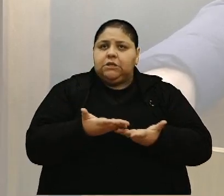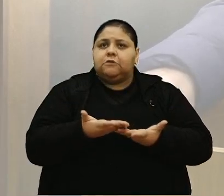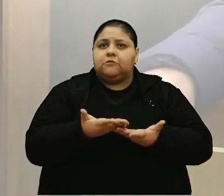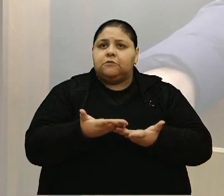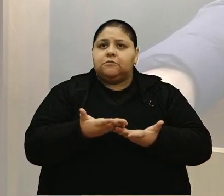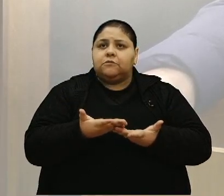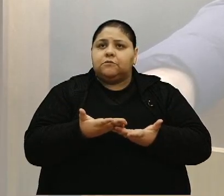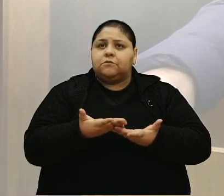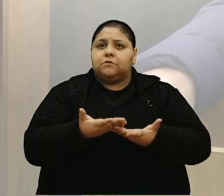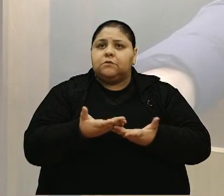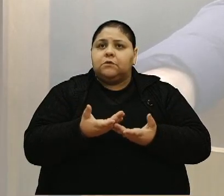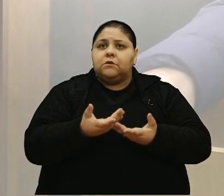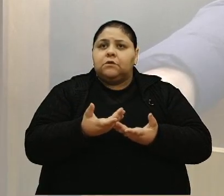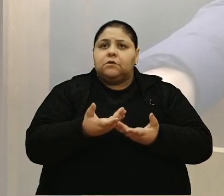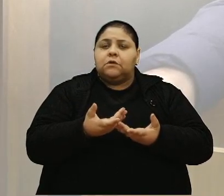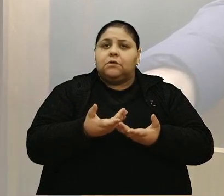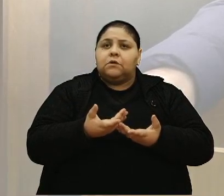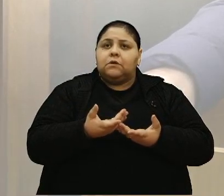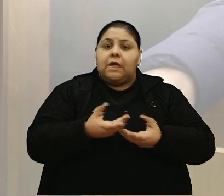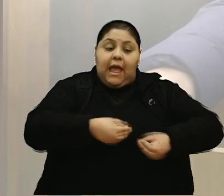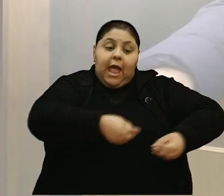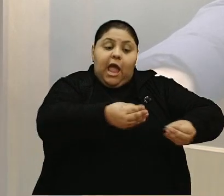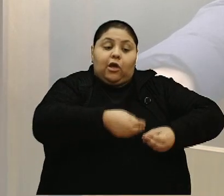É custo ou investimento?